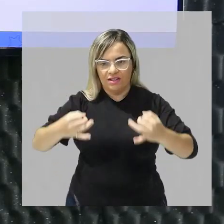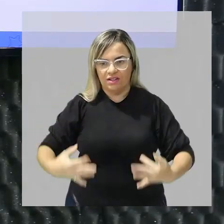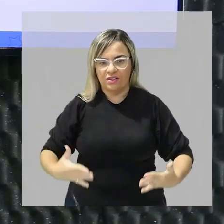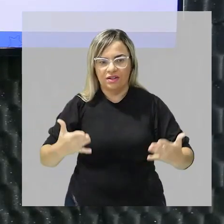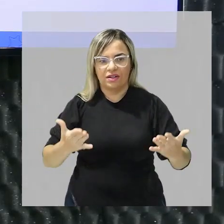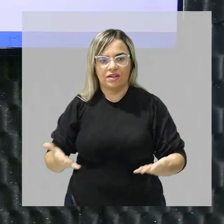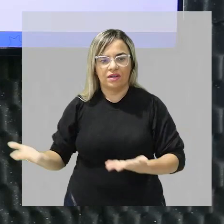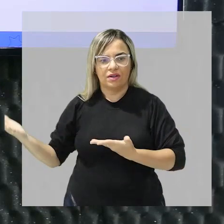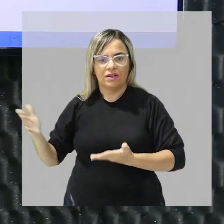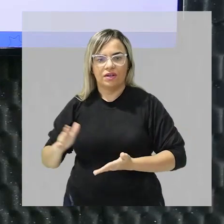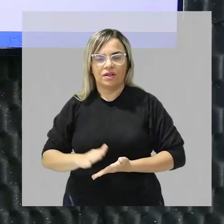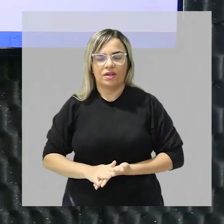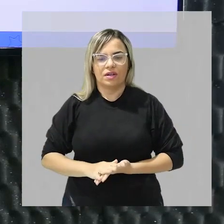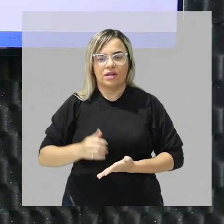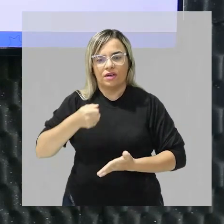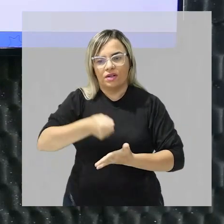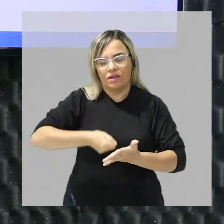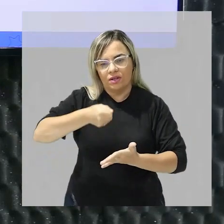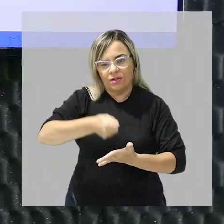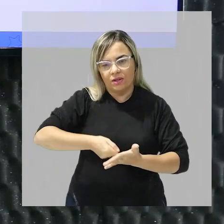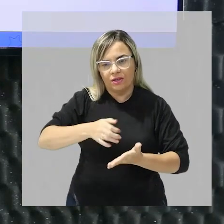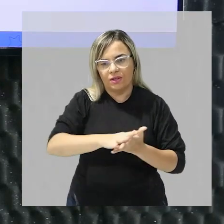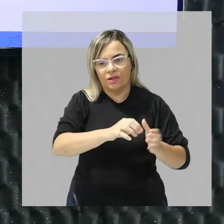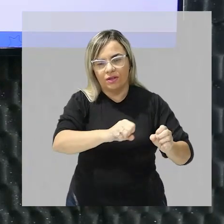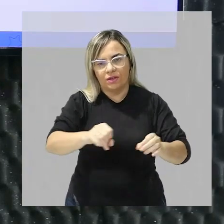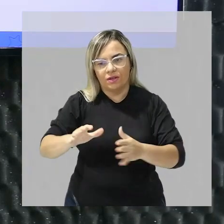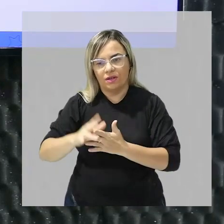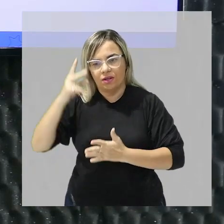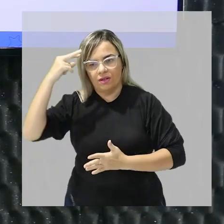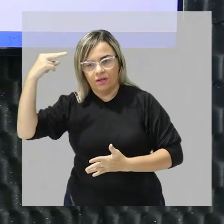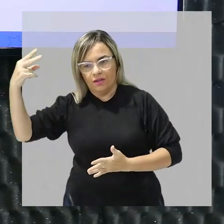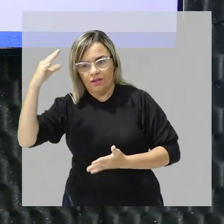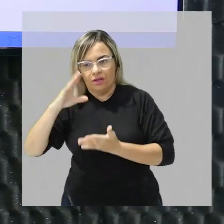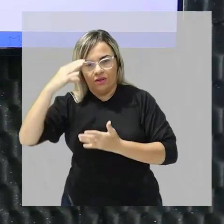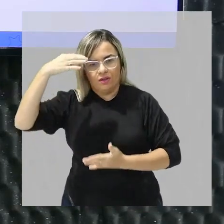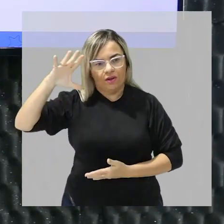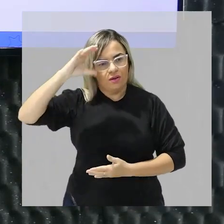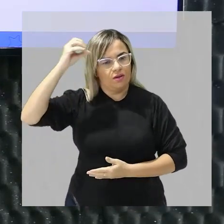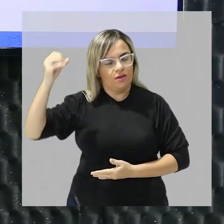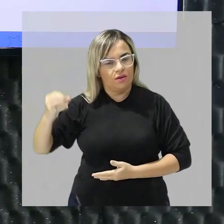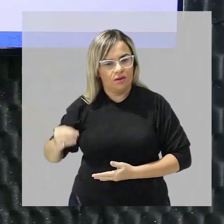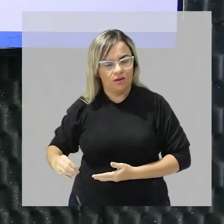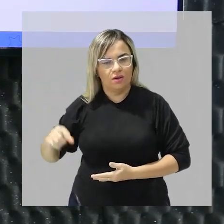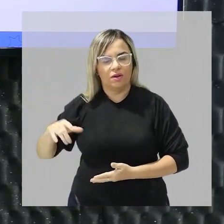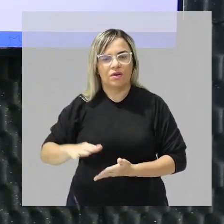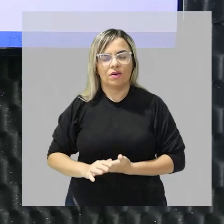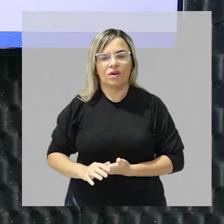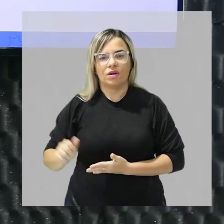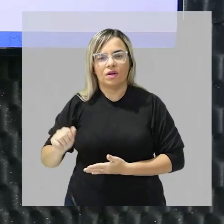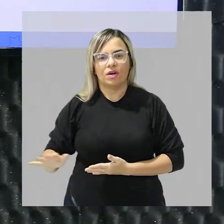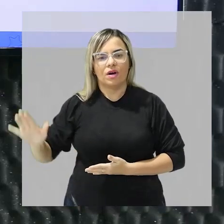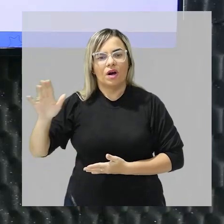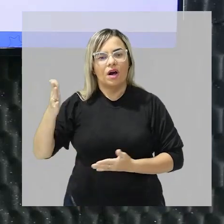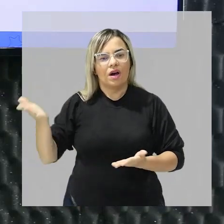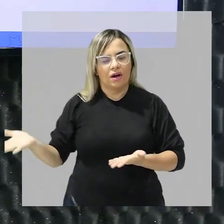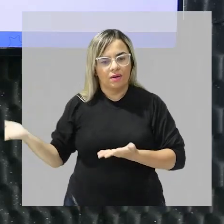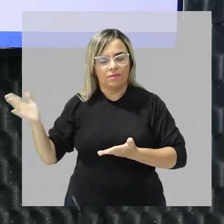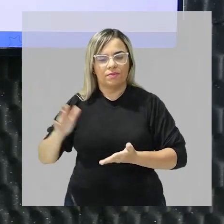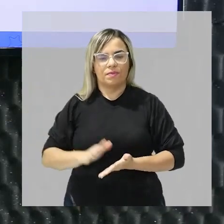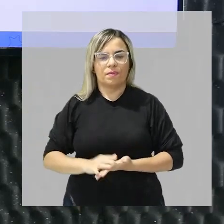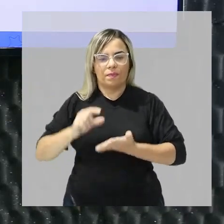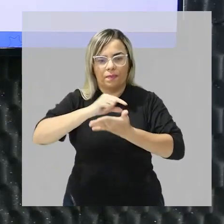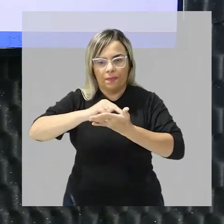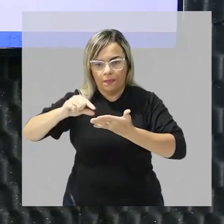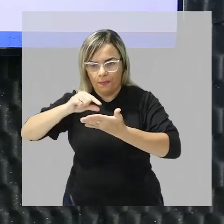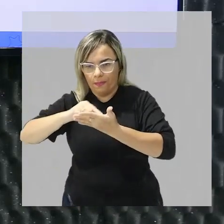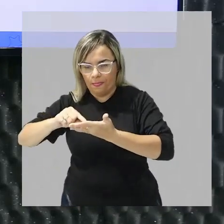Estabelecendo a obrigatoriedade do ensino de história e cultura afro-brasileira e africana. Aí você grifa. Essas leis